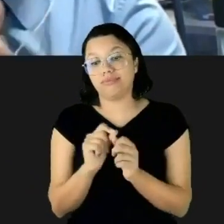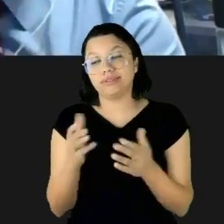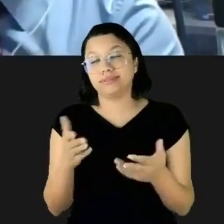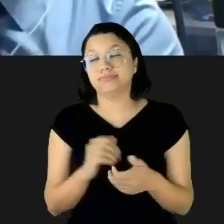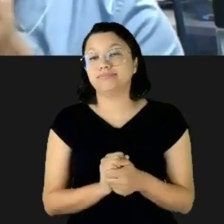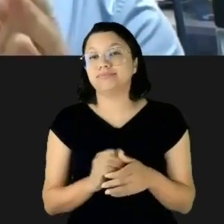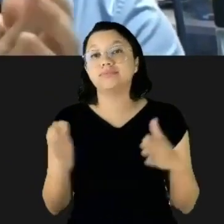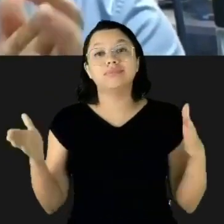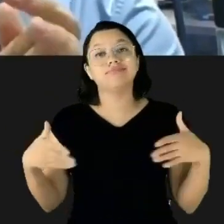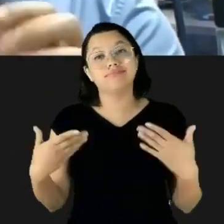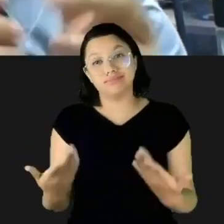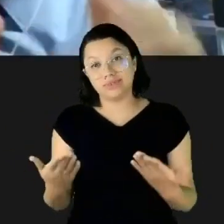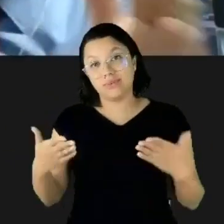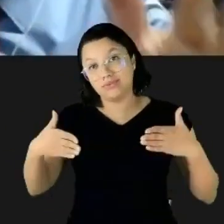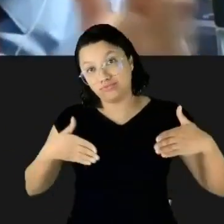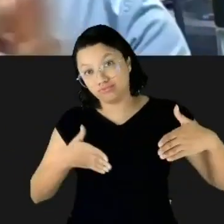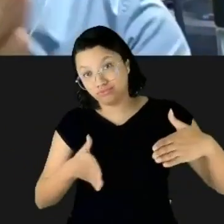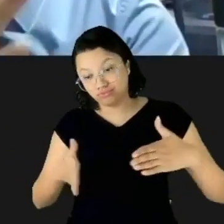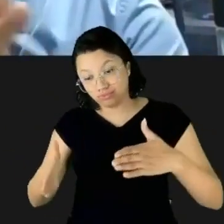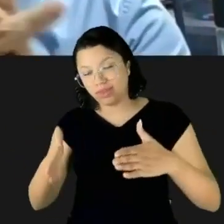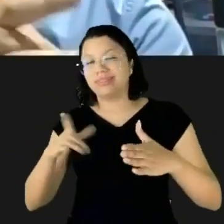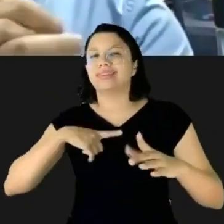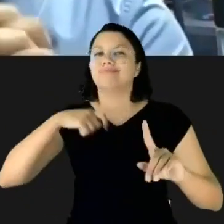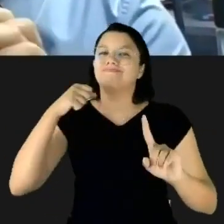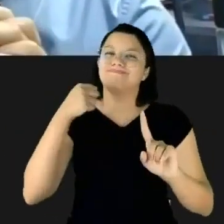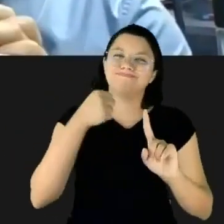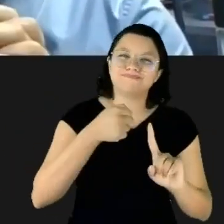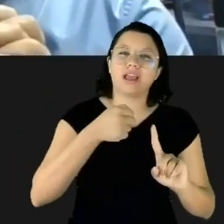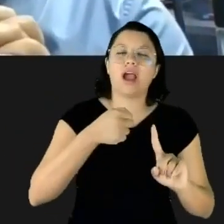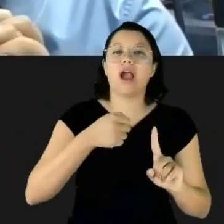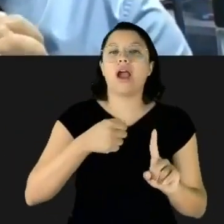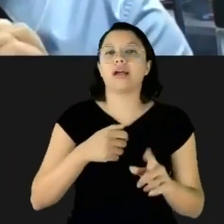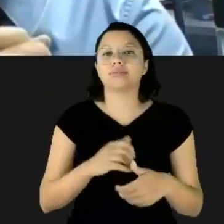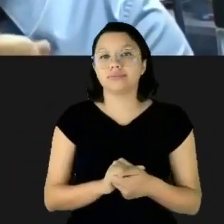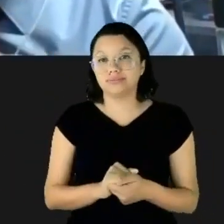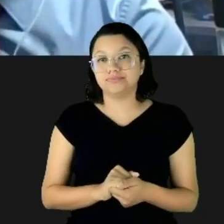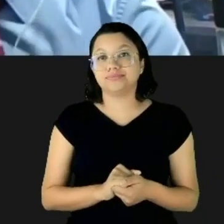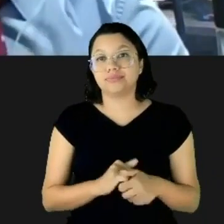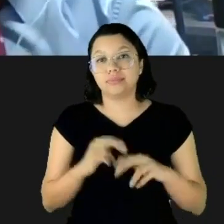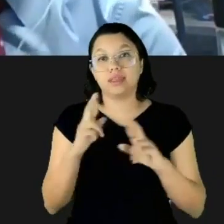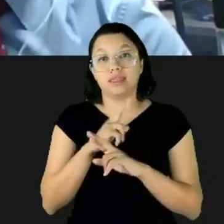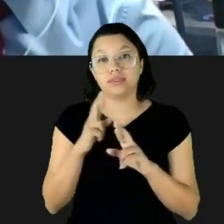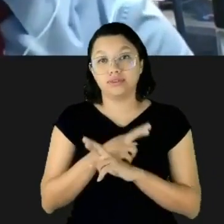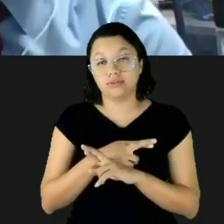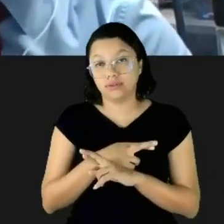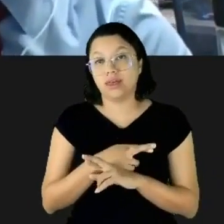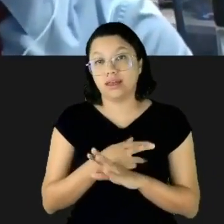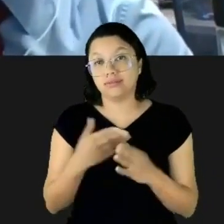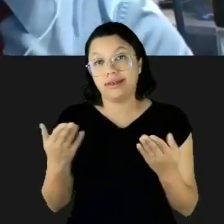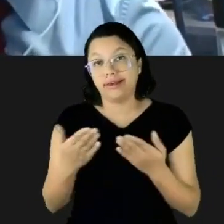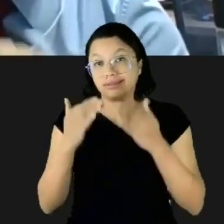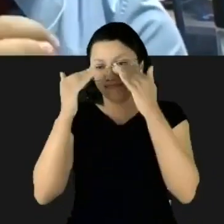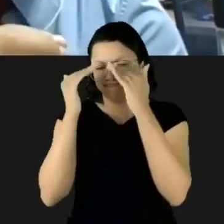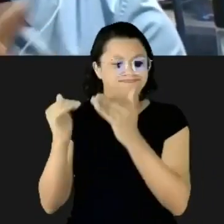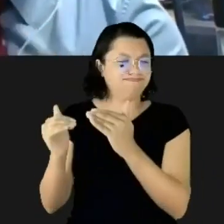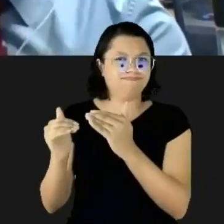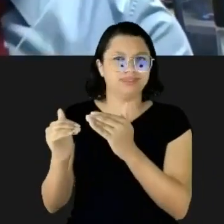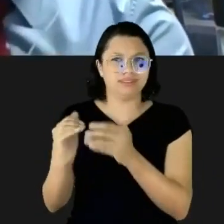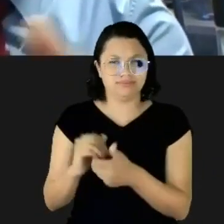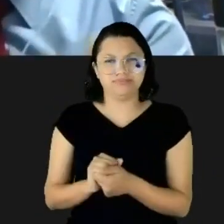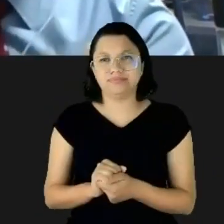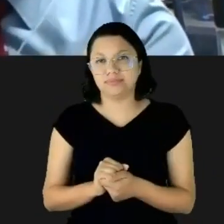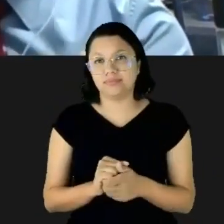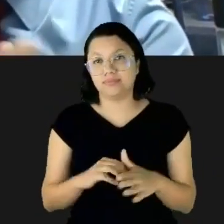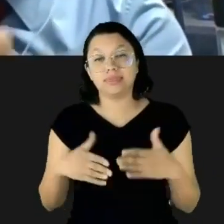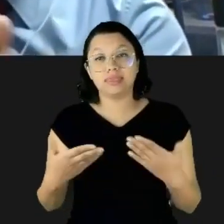essa jornada também impacta com esse viés cognitivo da confirmação. e nós